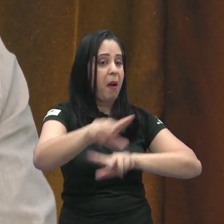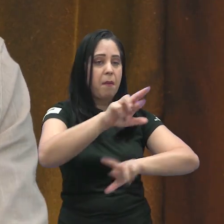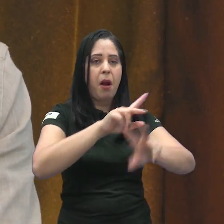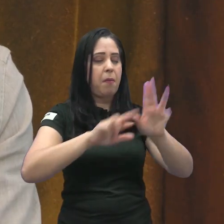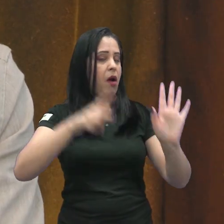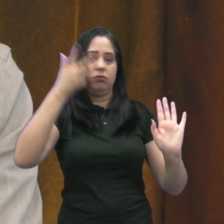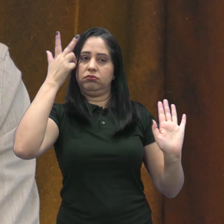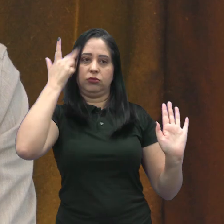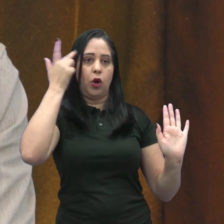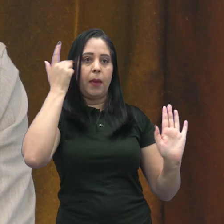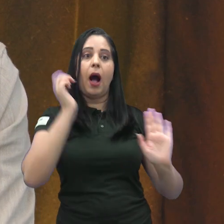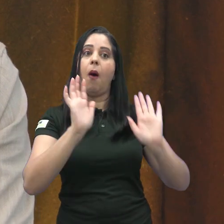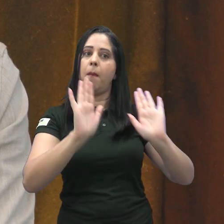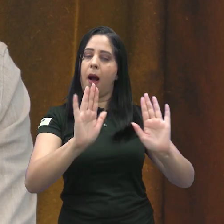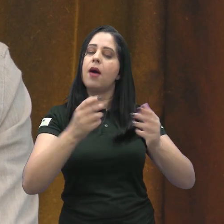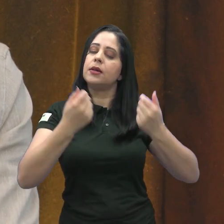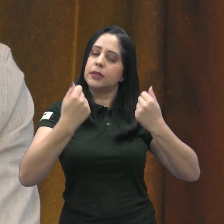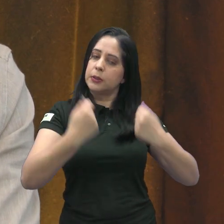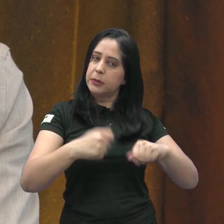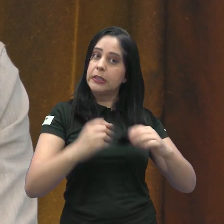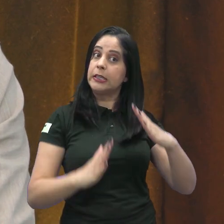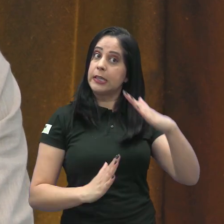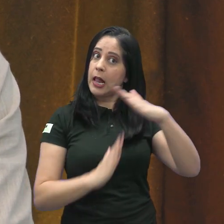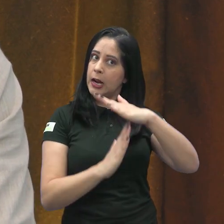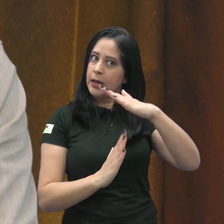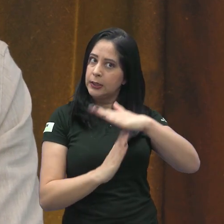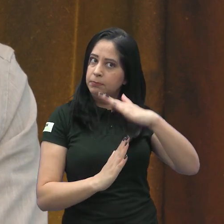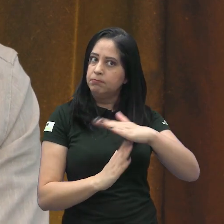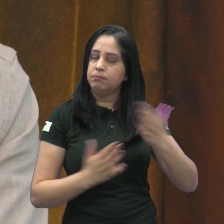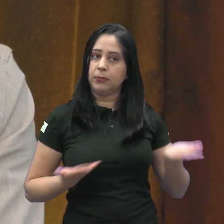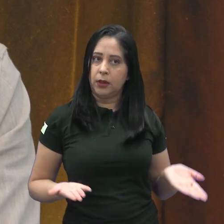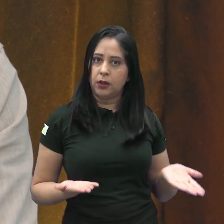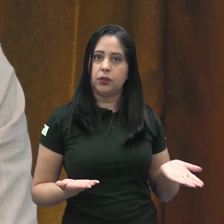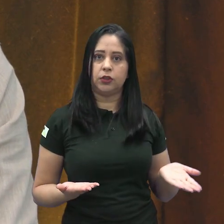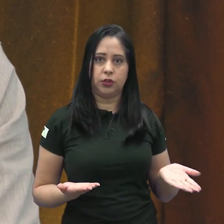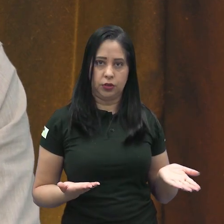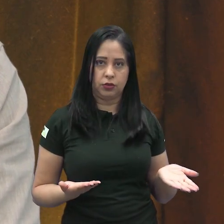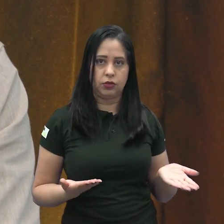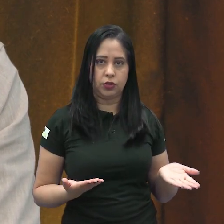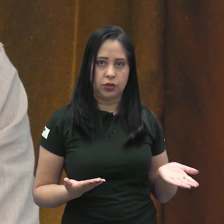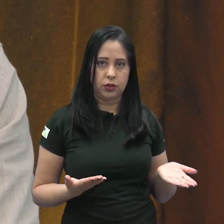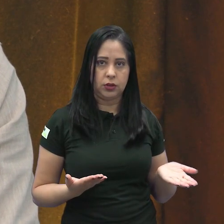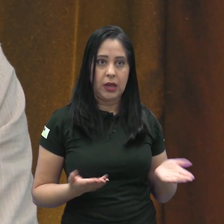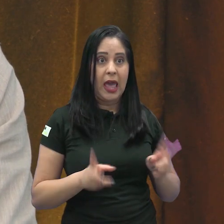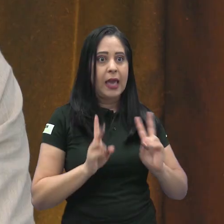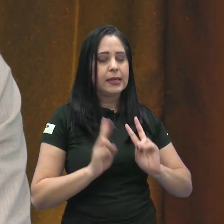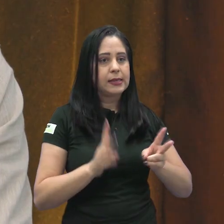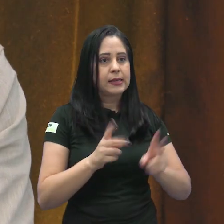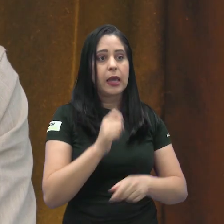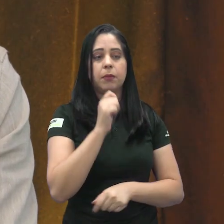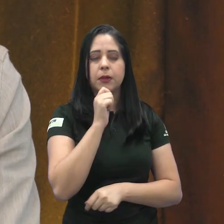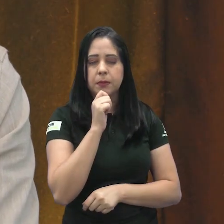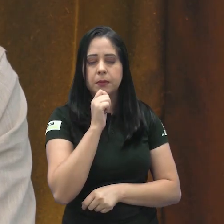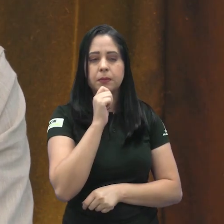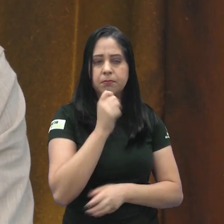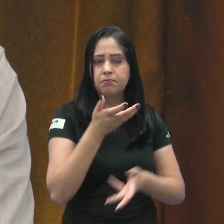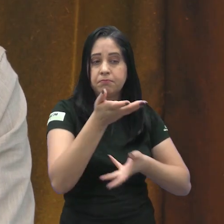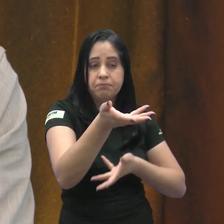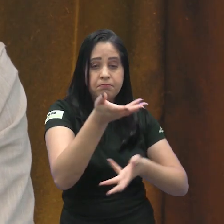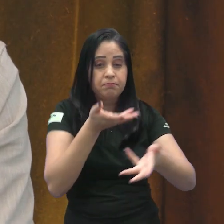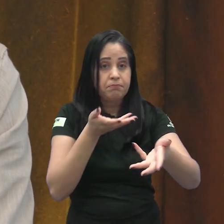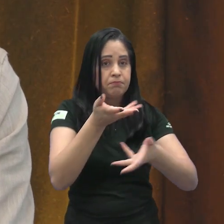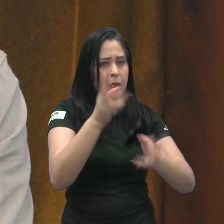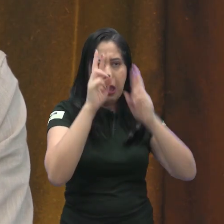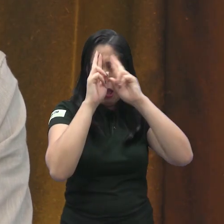com divergências, né? Mas você tem que ter um bom senso, tem que ter um limite, procurar sempre ouvir mais, né?